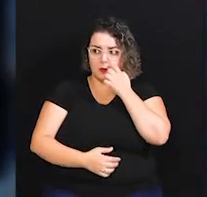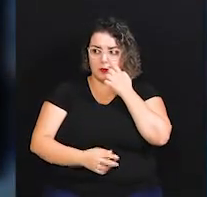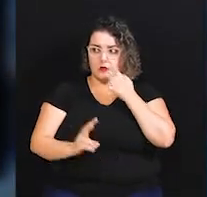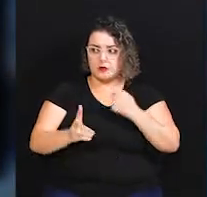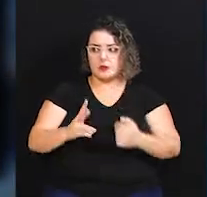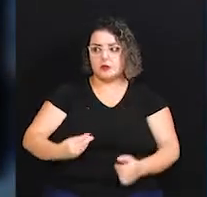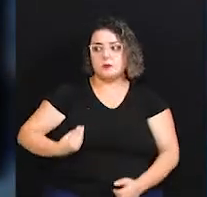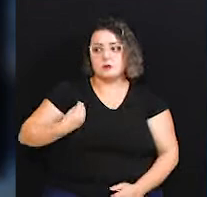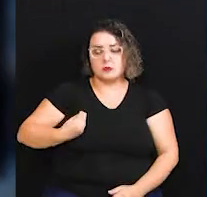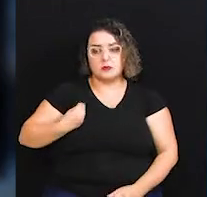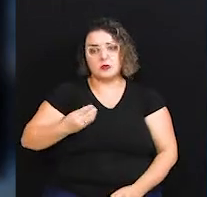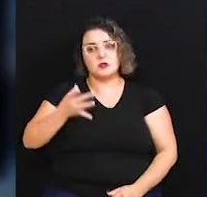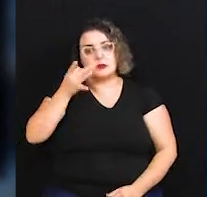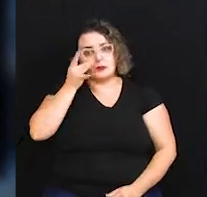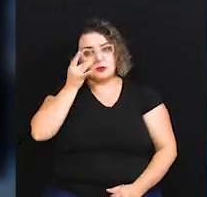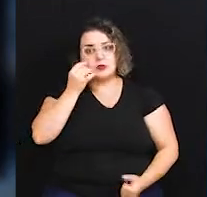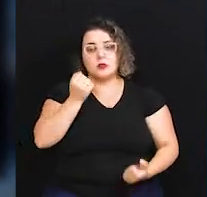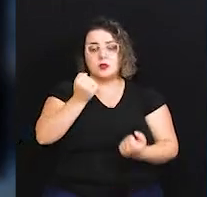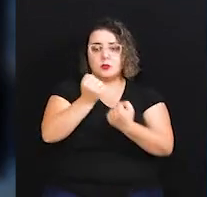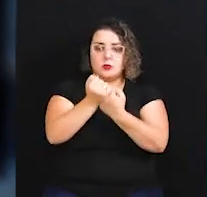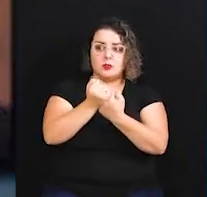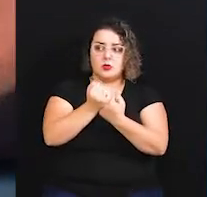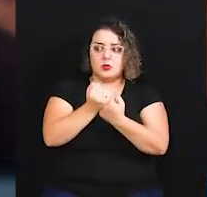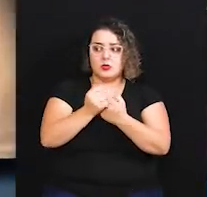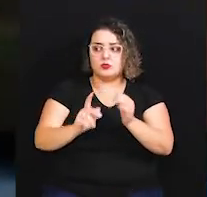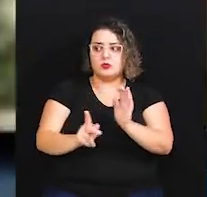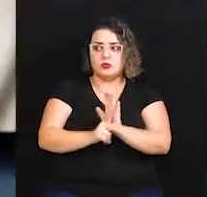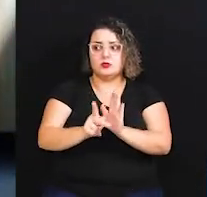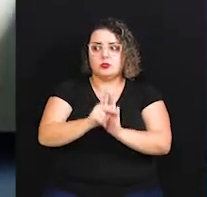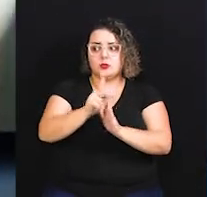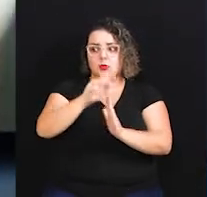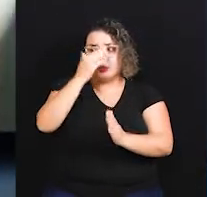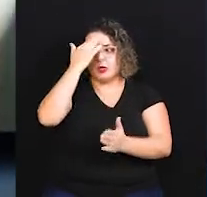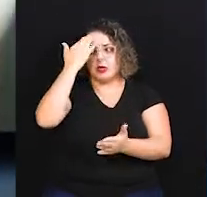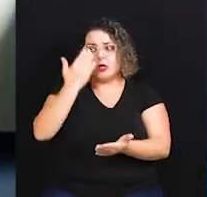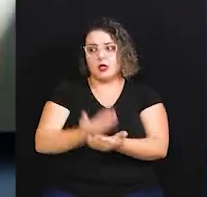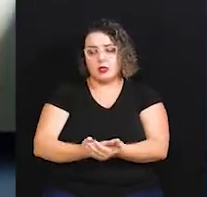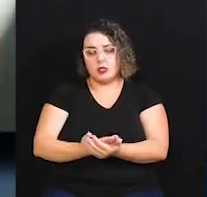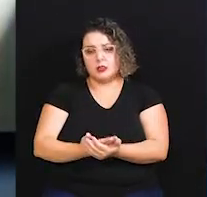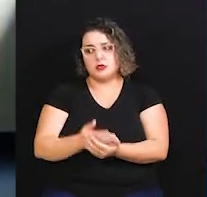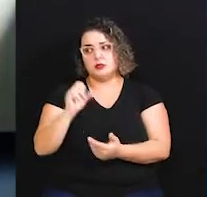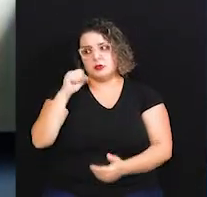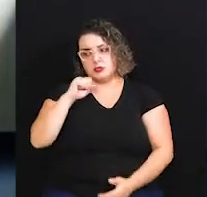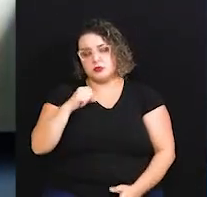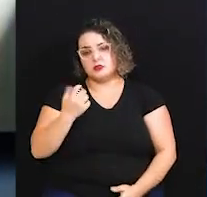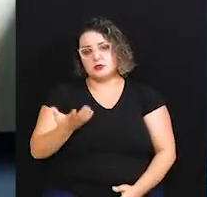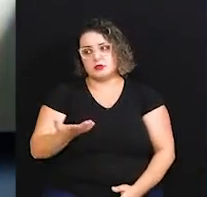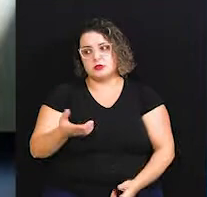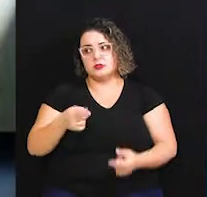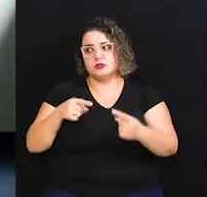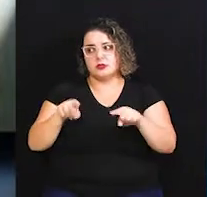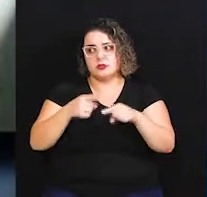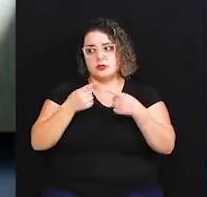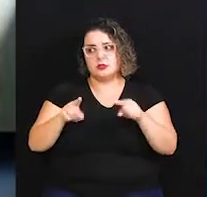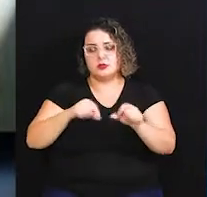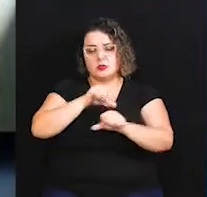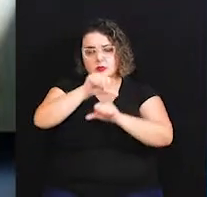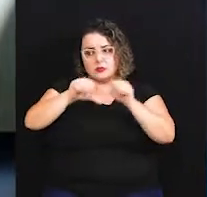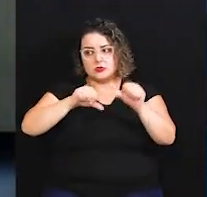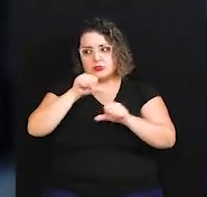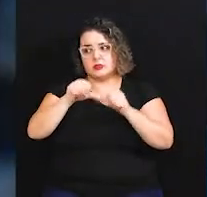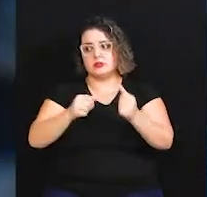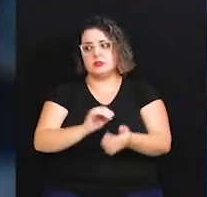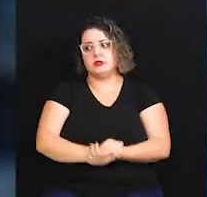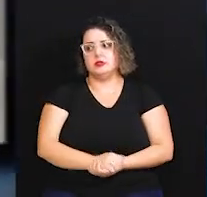muito presente, né, apoiando o projeto, acreditando sim que a música